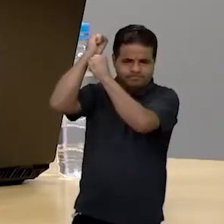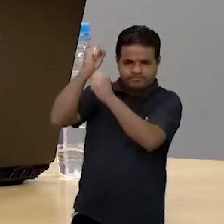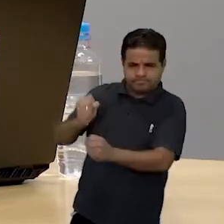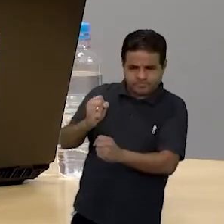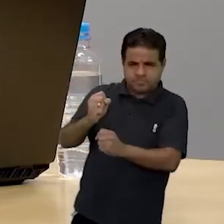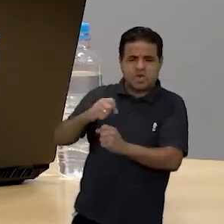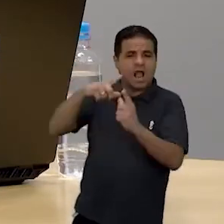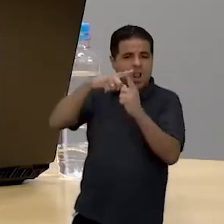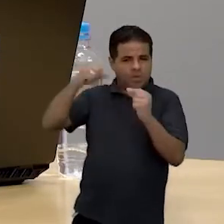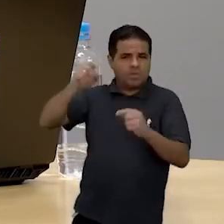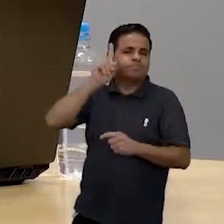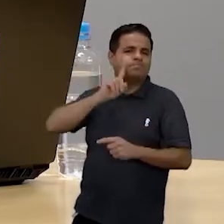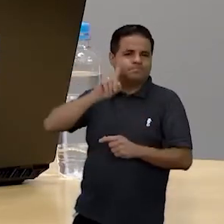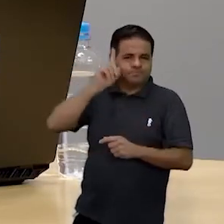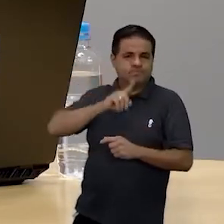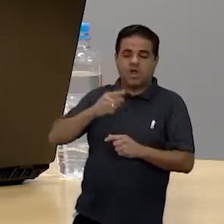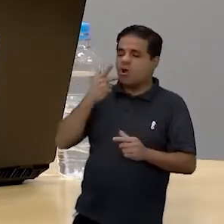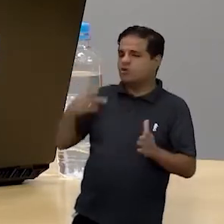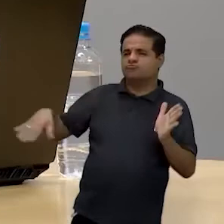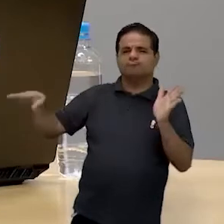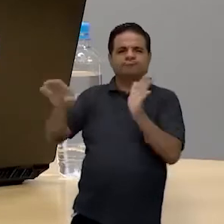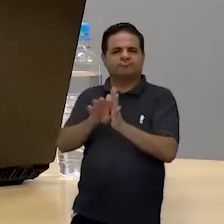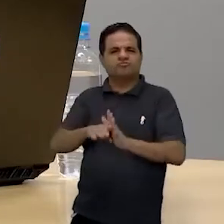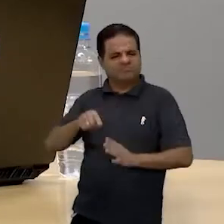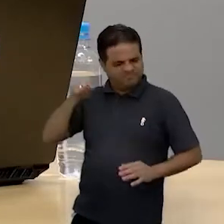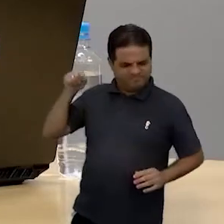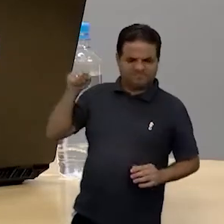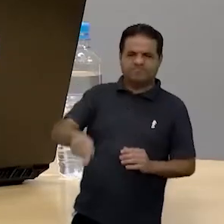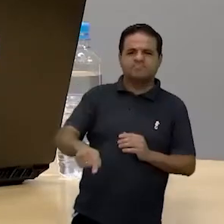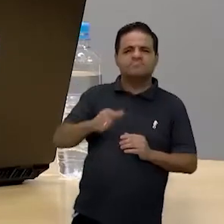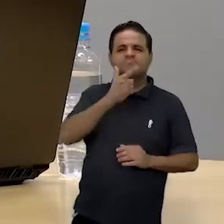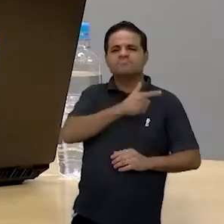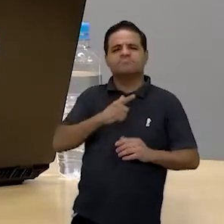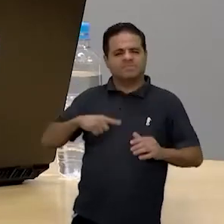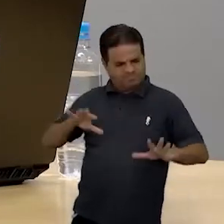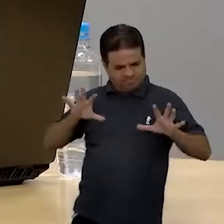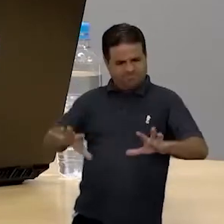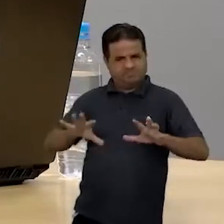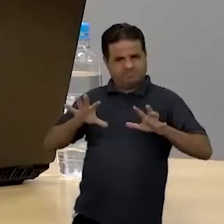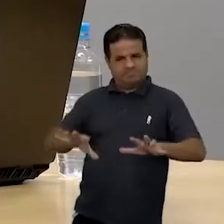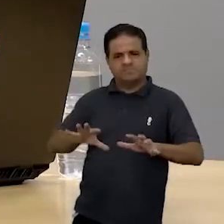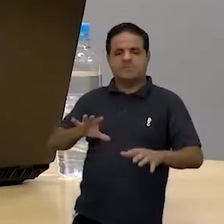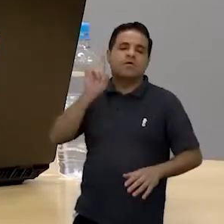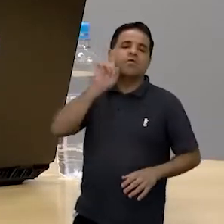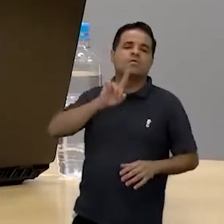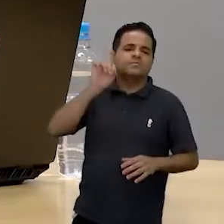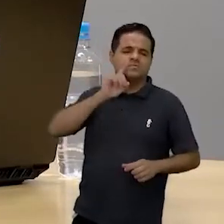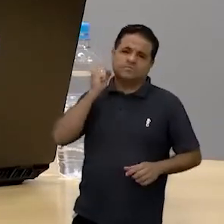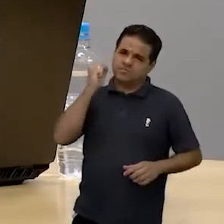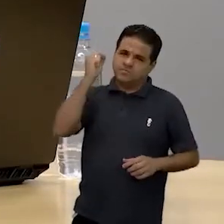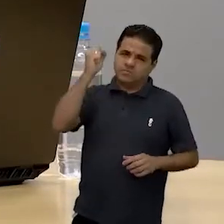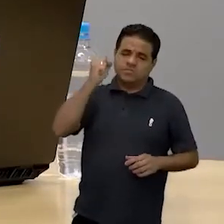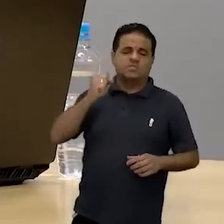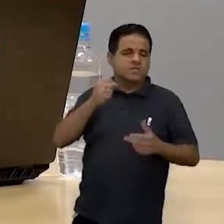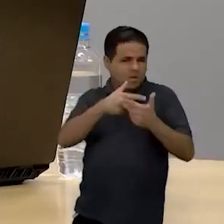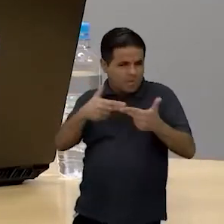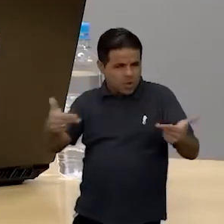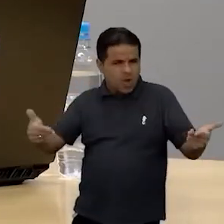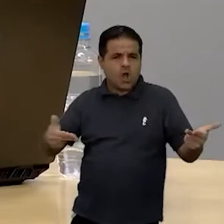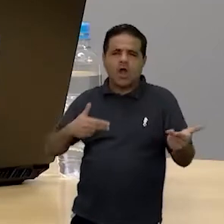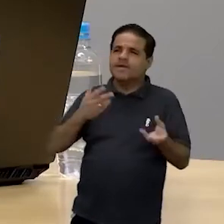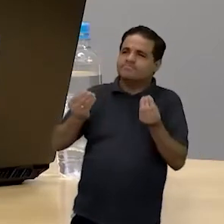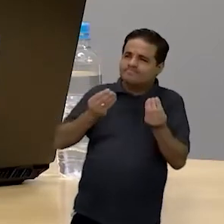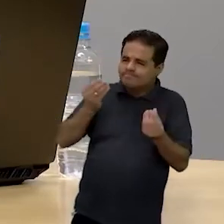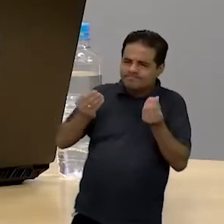Estados Unidos, né? Como falasse, a gente chegou até aqui temos influência dos Estados Unidos. É uma coisa assim meio